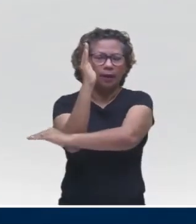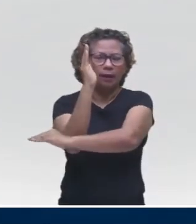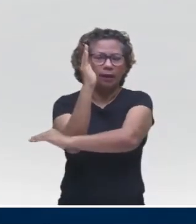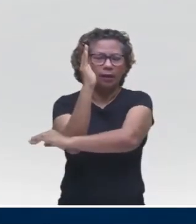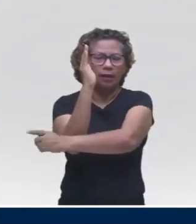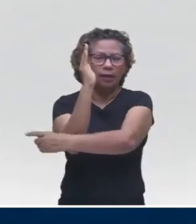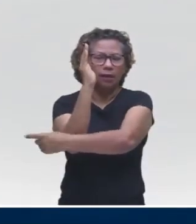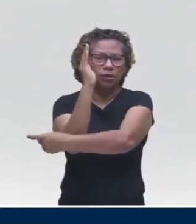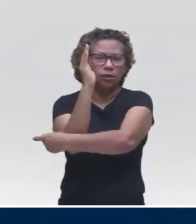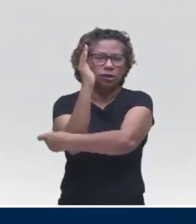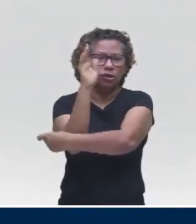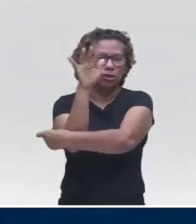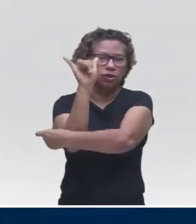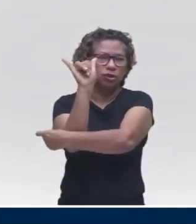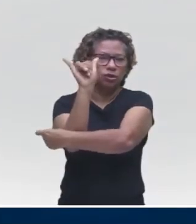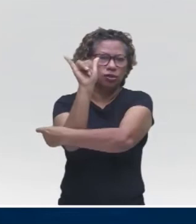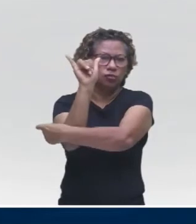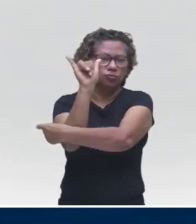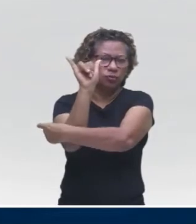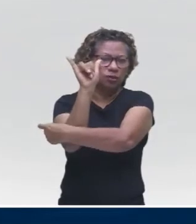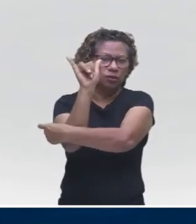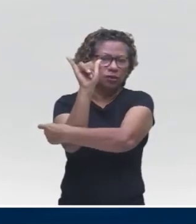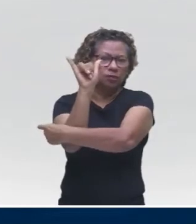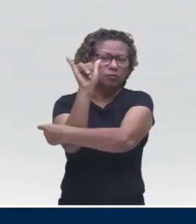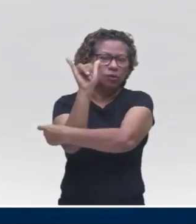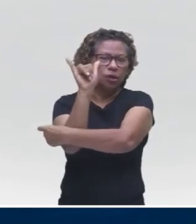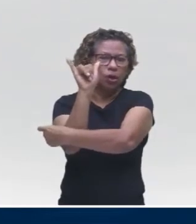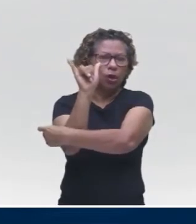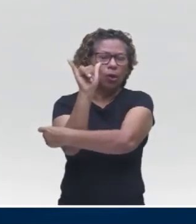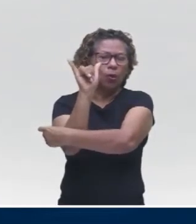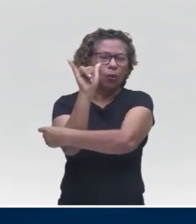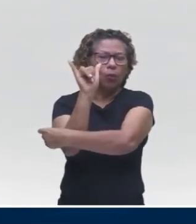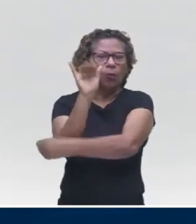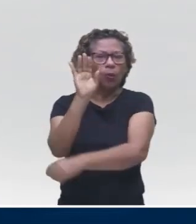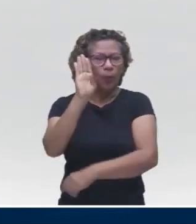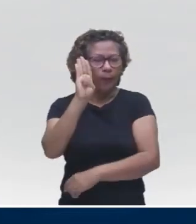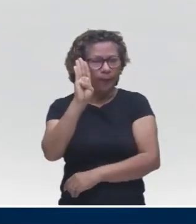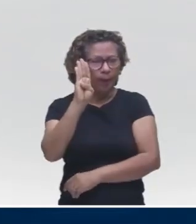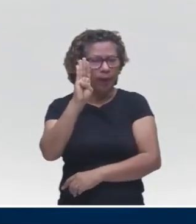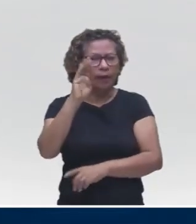e o B vale 5, 5 positivo.